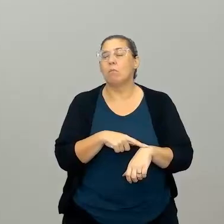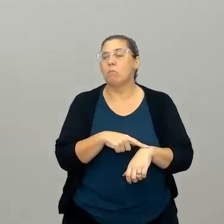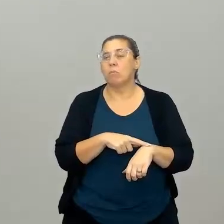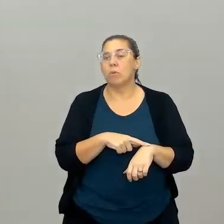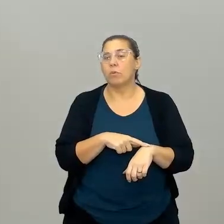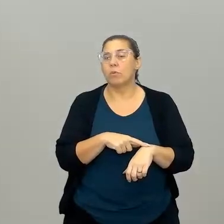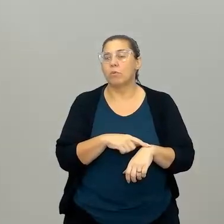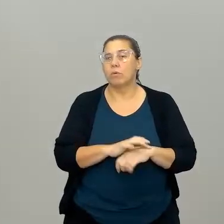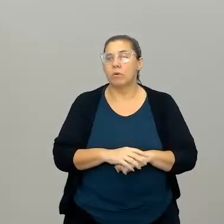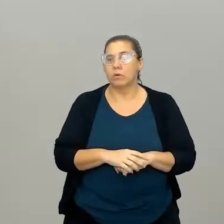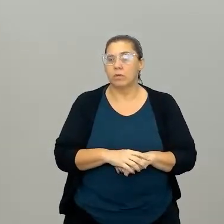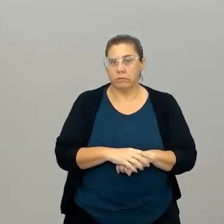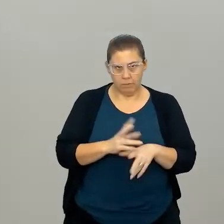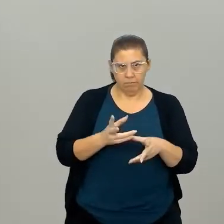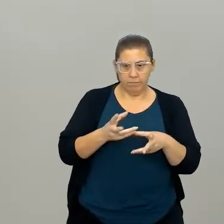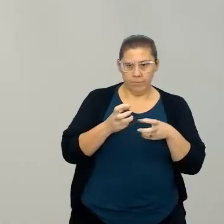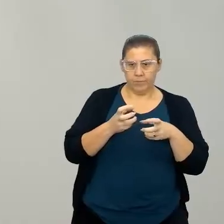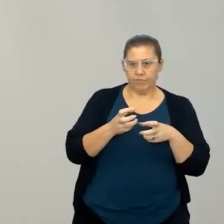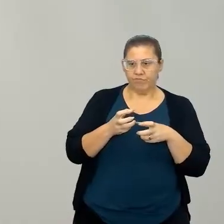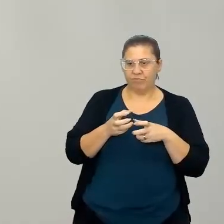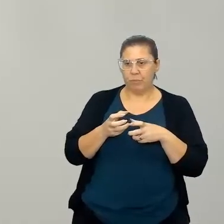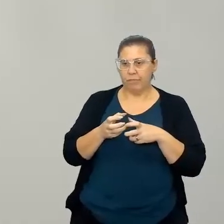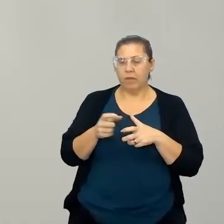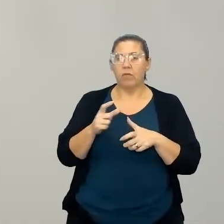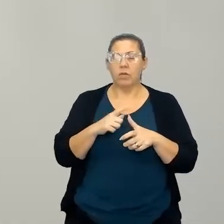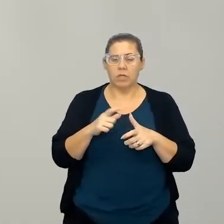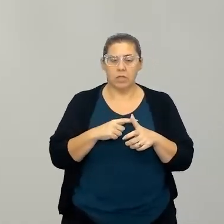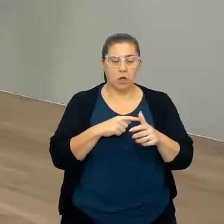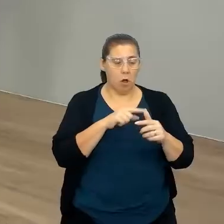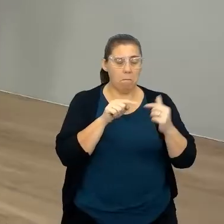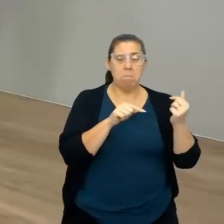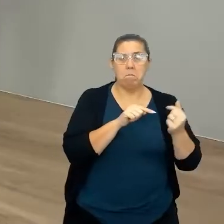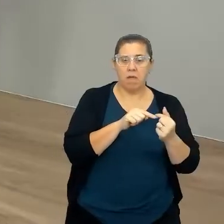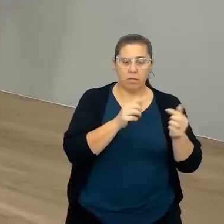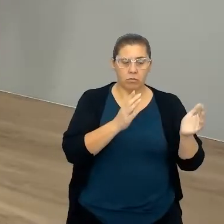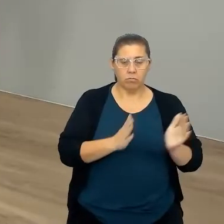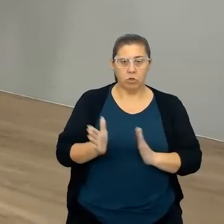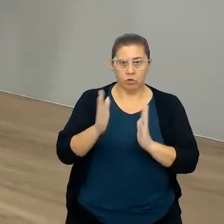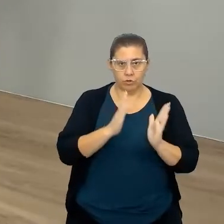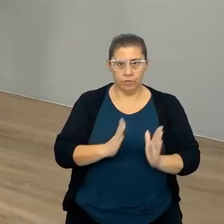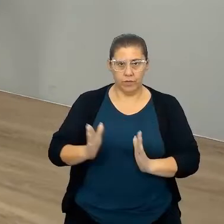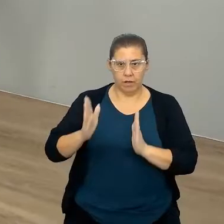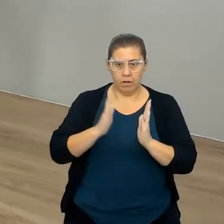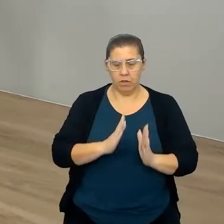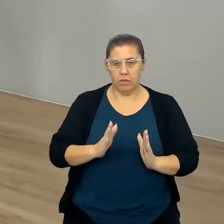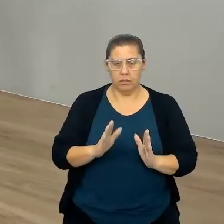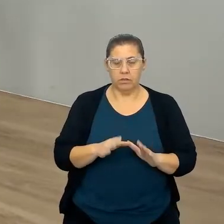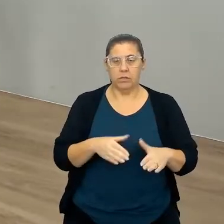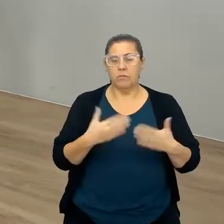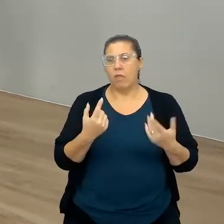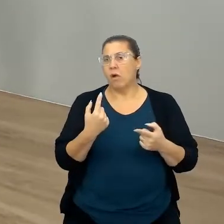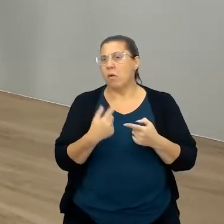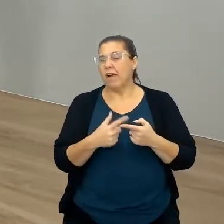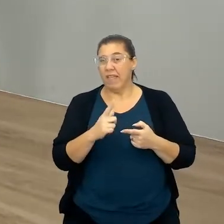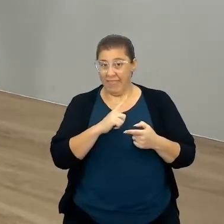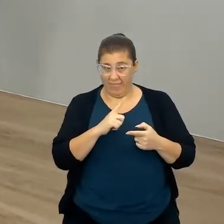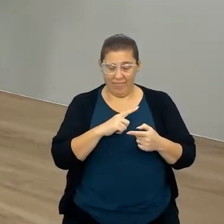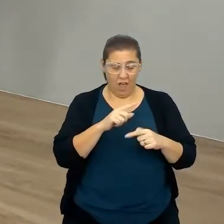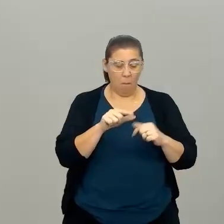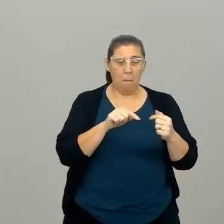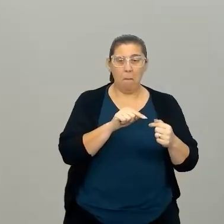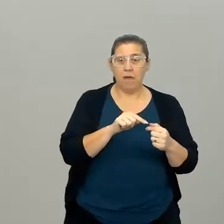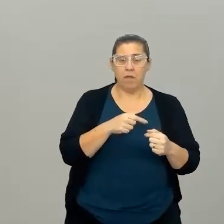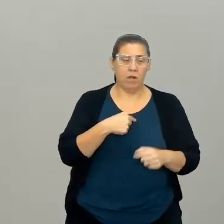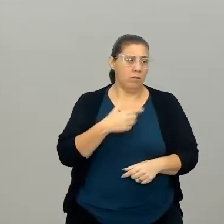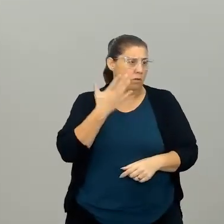fica. Você está percebendo, Valmir? É. Você tem uma meta de produtividade. E justamente por ter essa meta de produtividade,